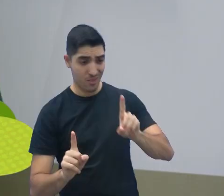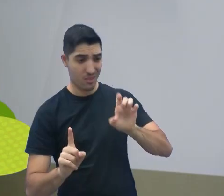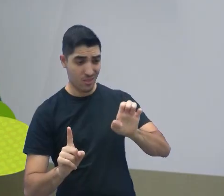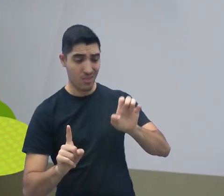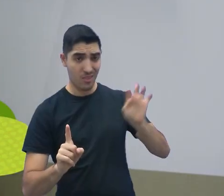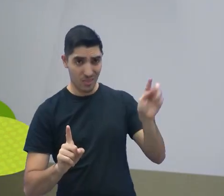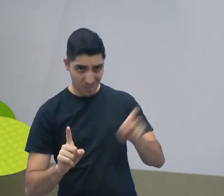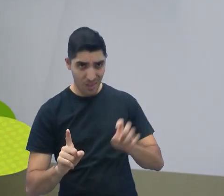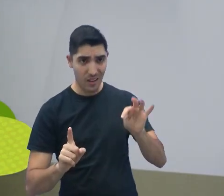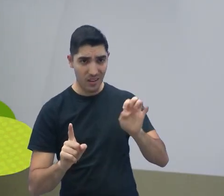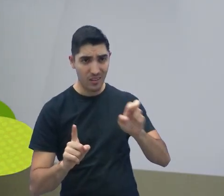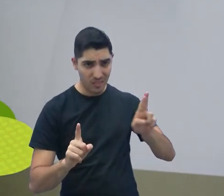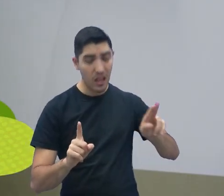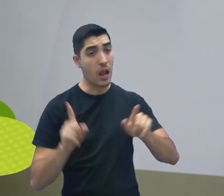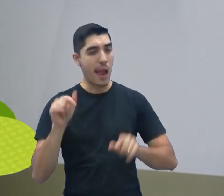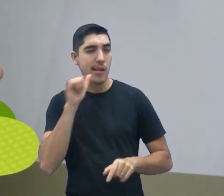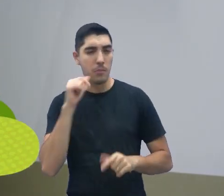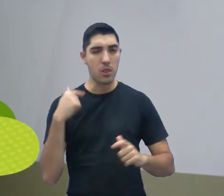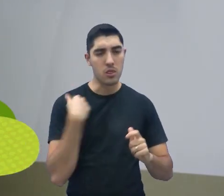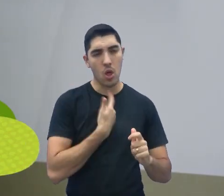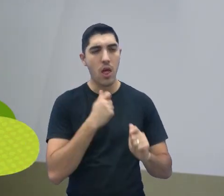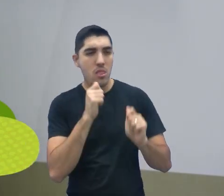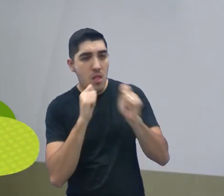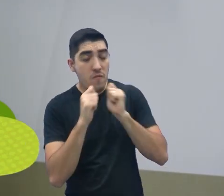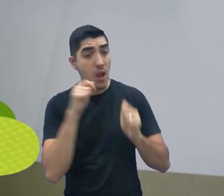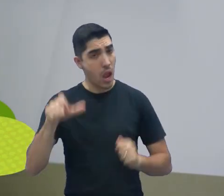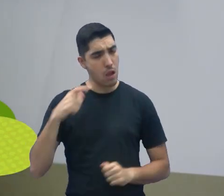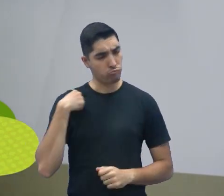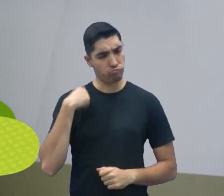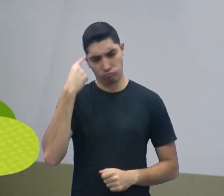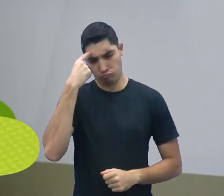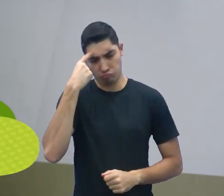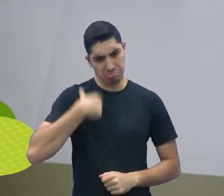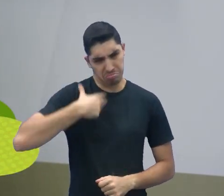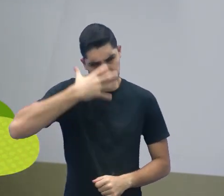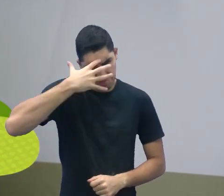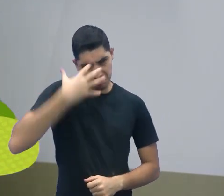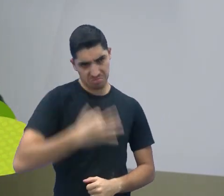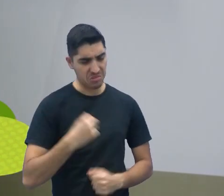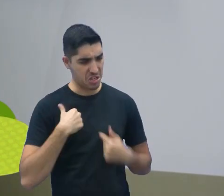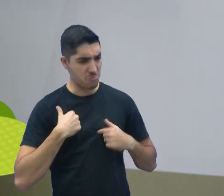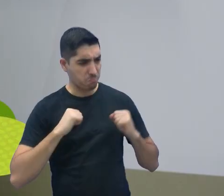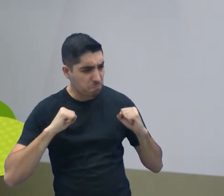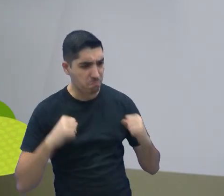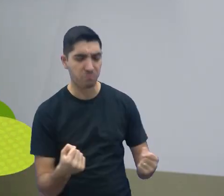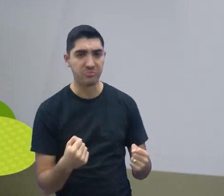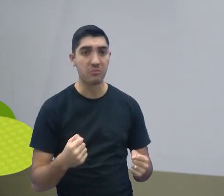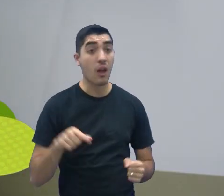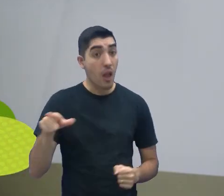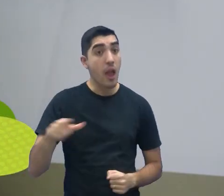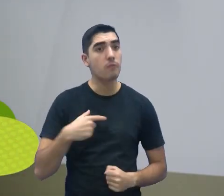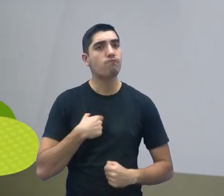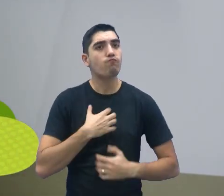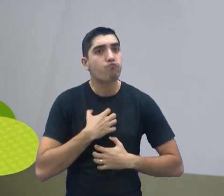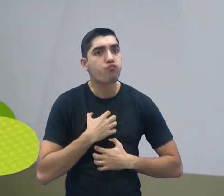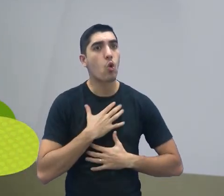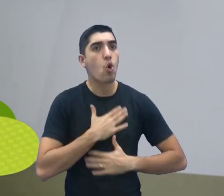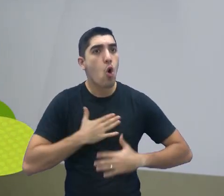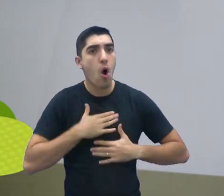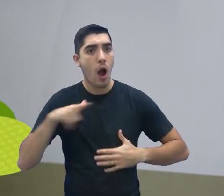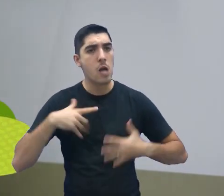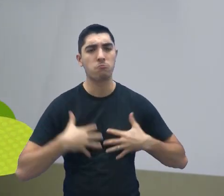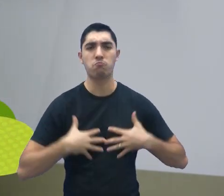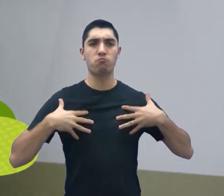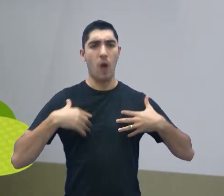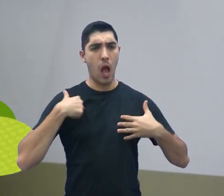até disse depois da entrevista que ele resolveu chamar essa responsabilidade no último quarto mesmo. Então era da vontade dele resolver o jogo.